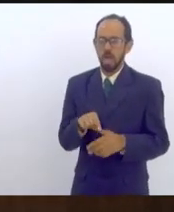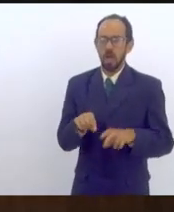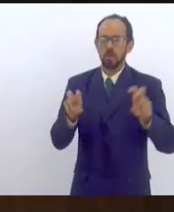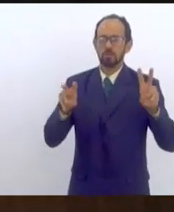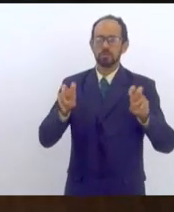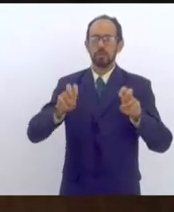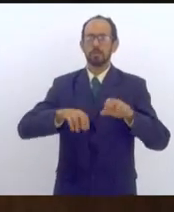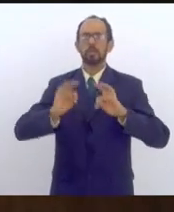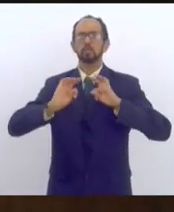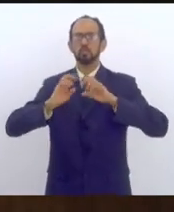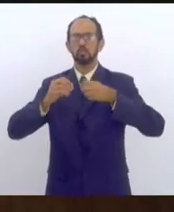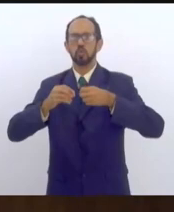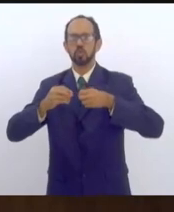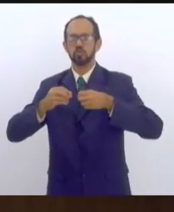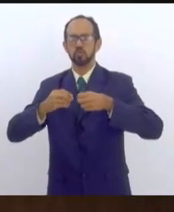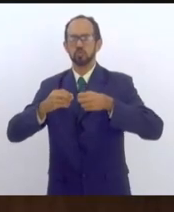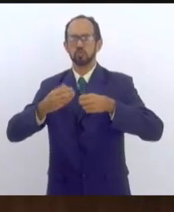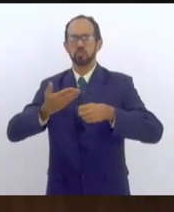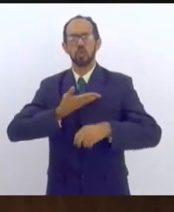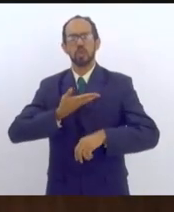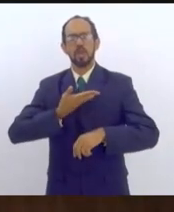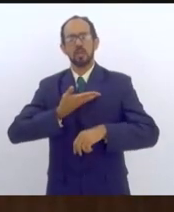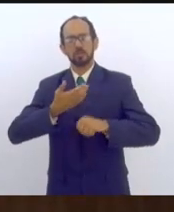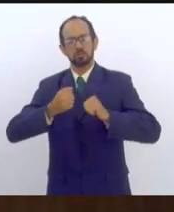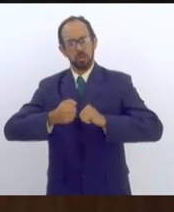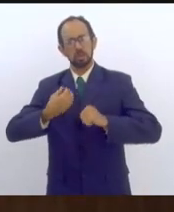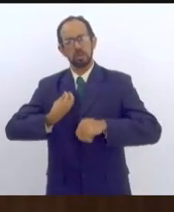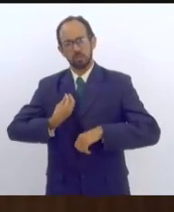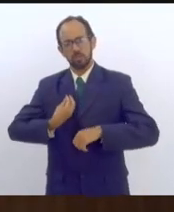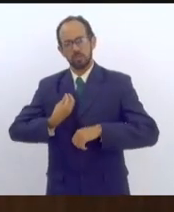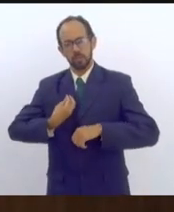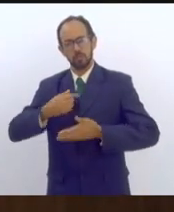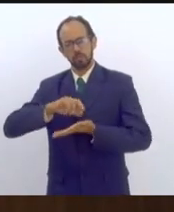vivendo, né, nos mais diversos setores aqui